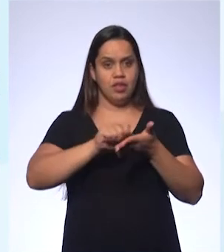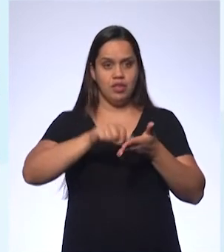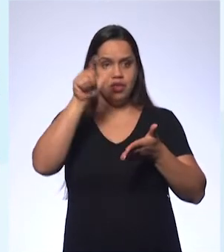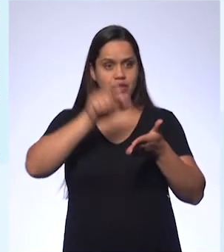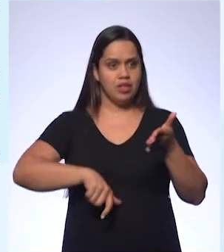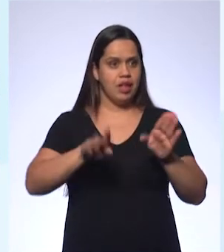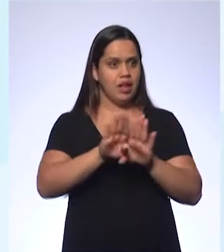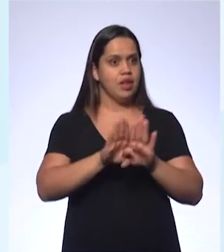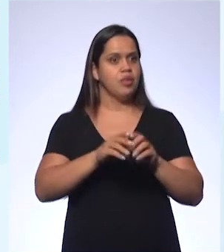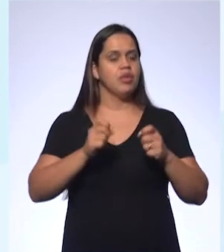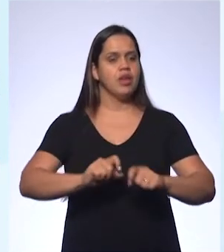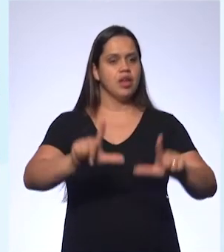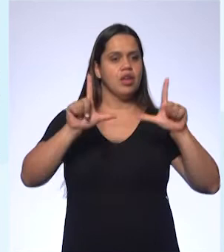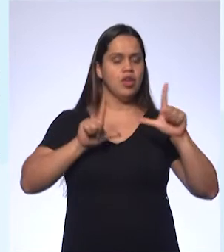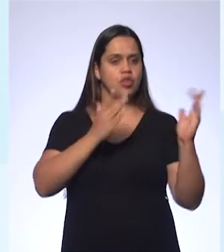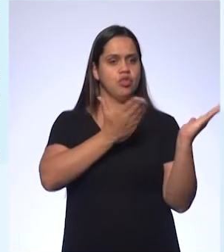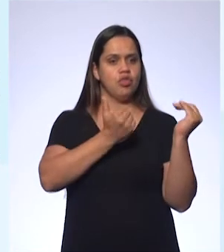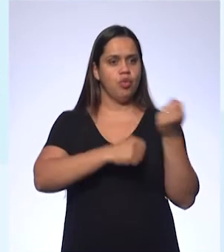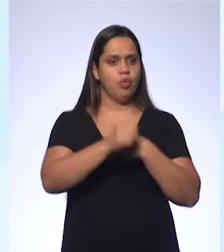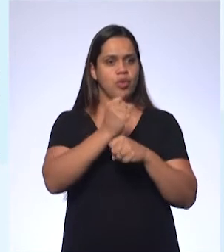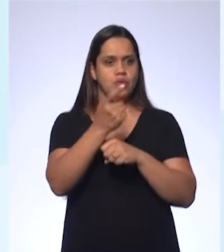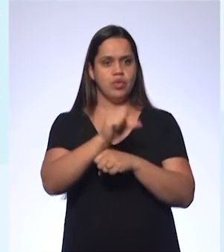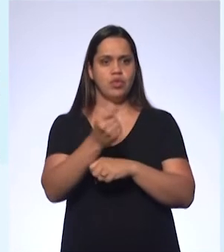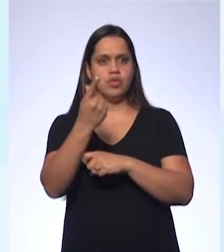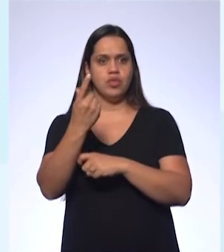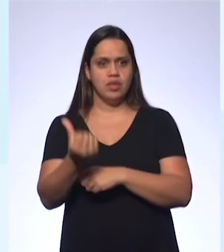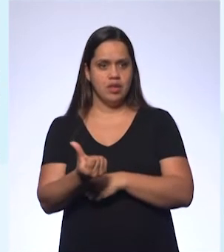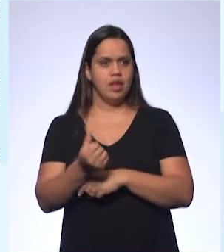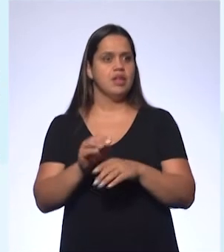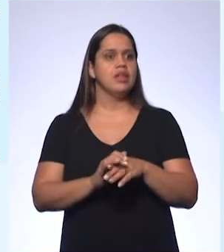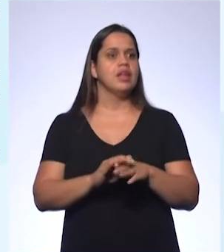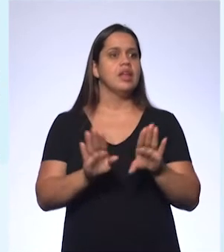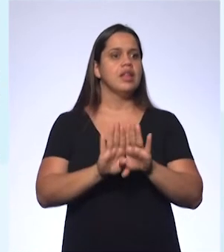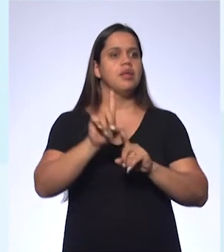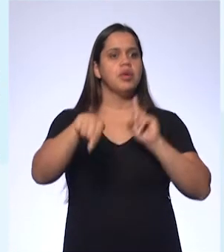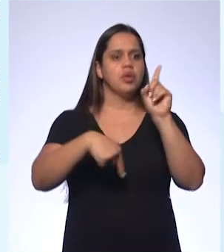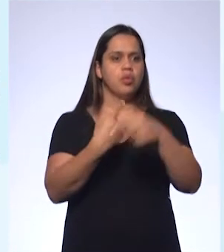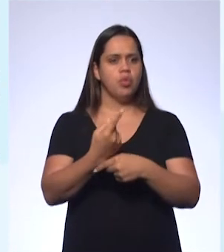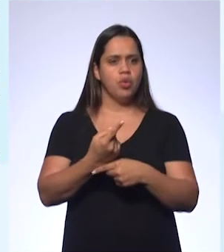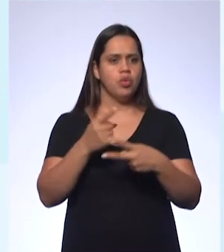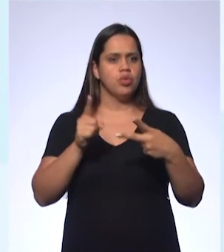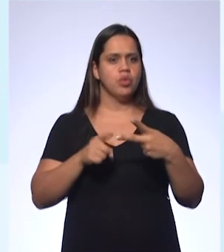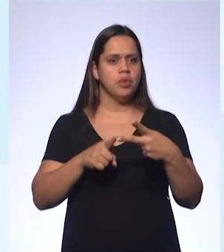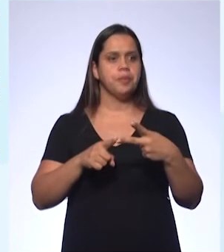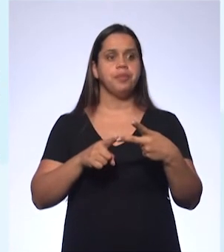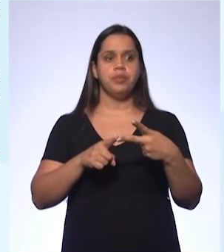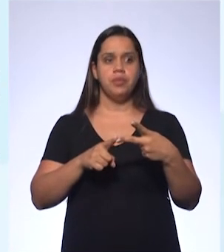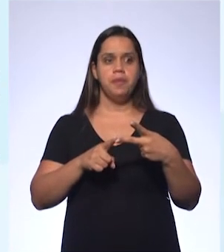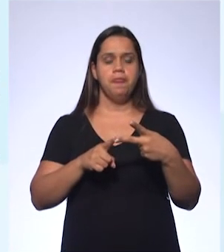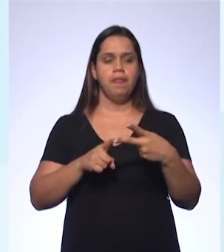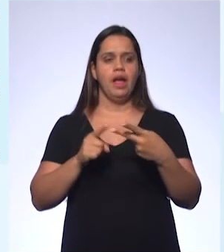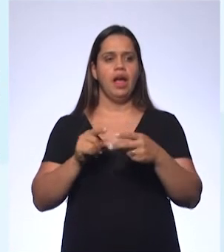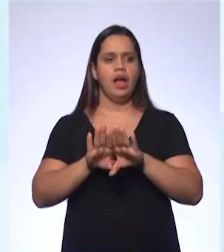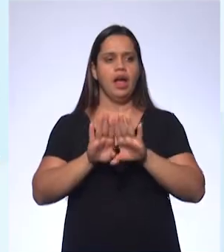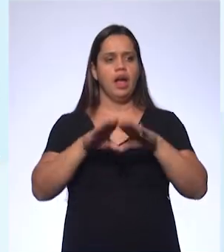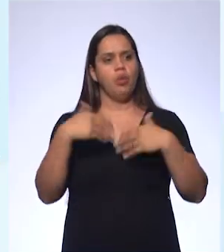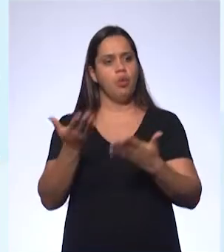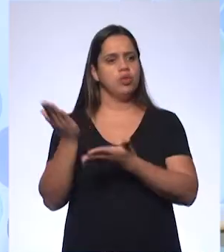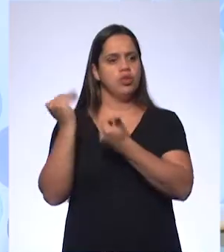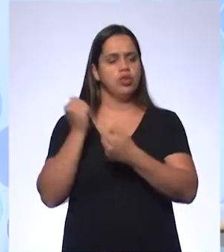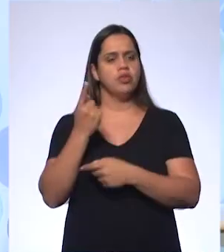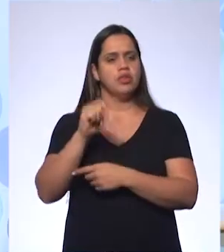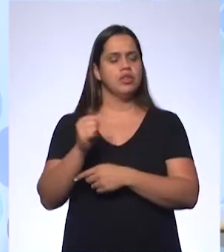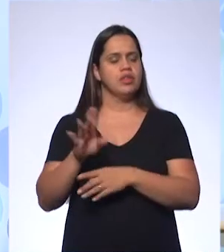do Artista Quando Jovem, 1916, Exilados, 1918, e Finnegan's Wake, 1939.